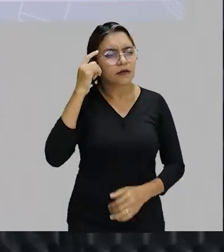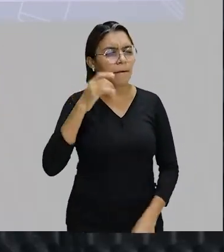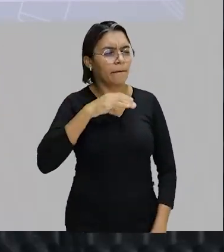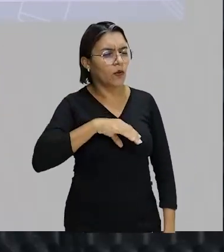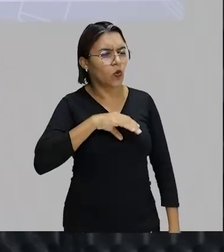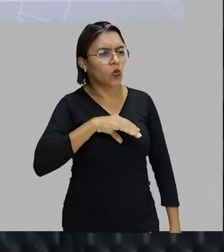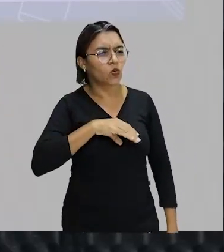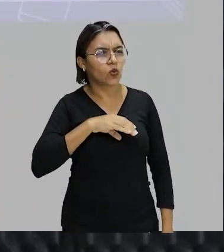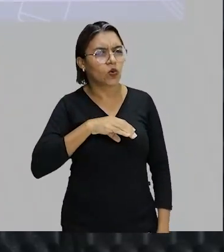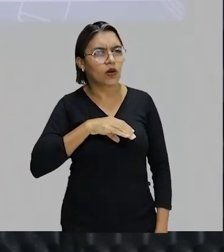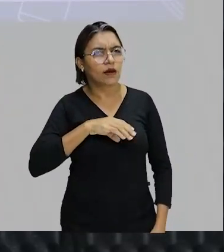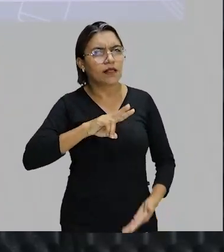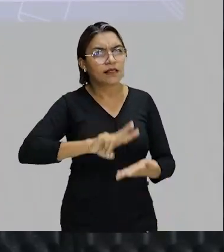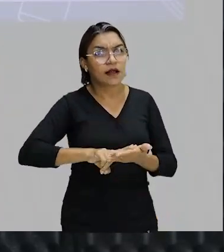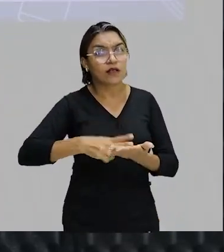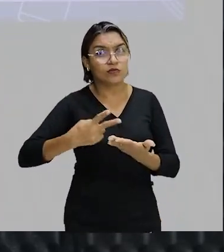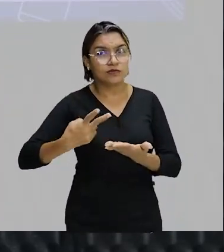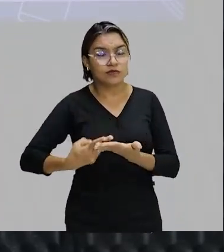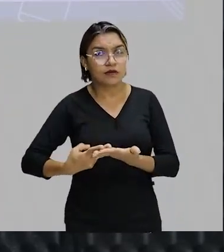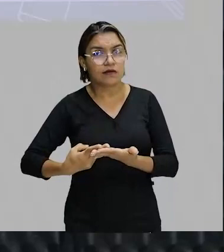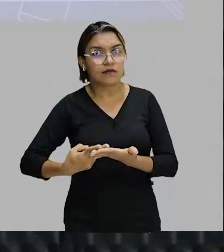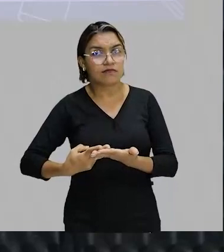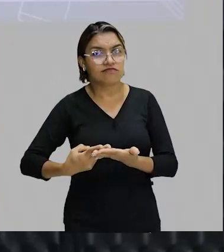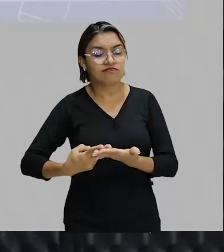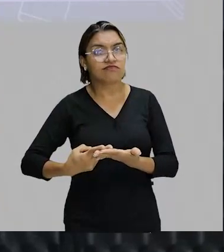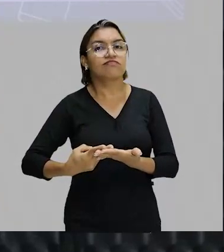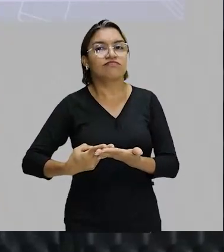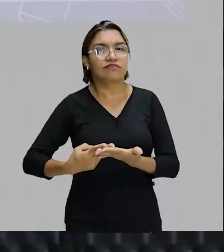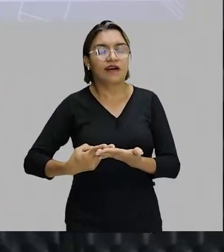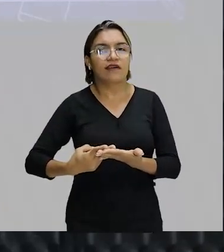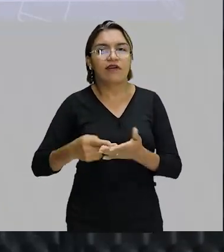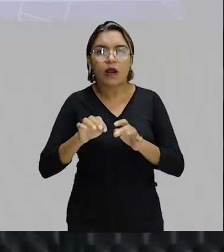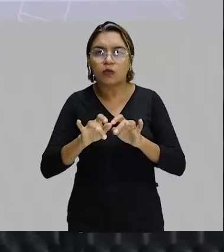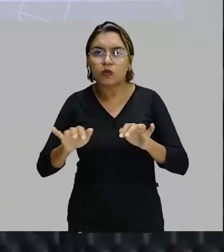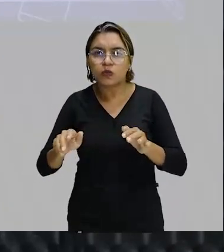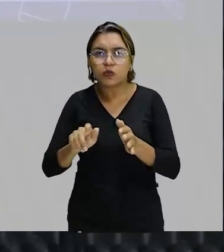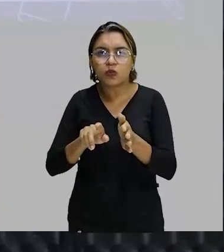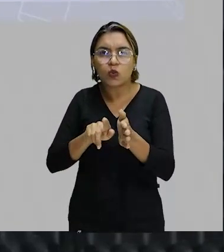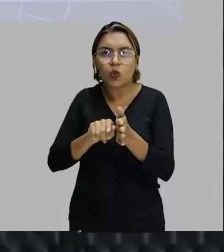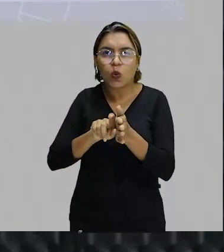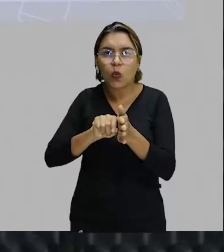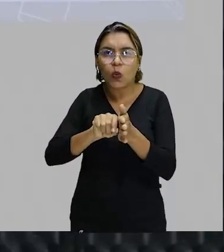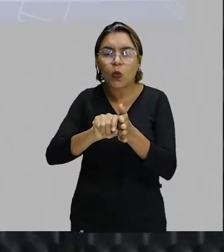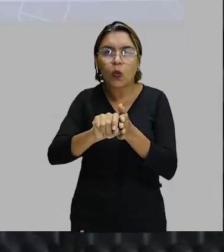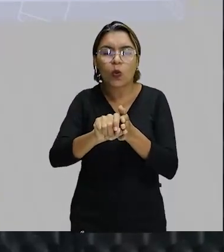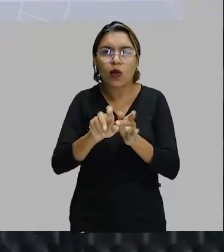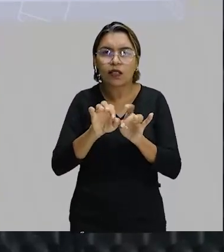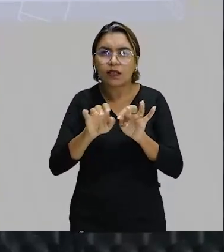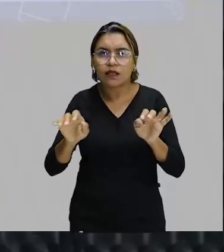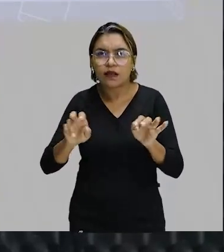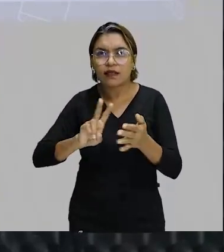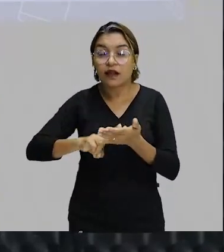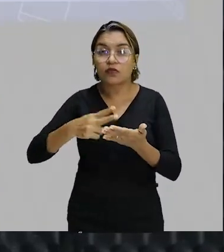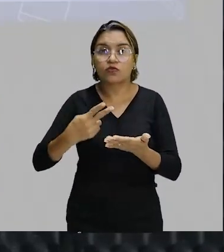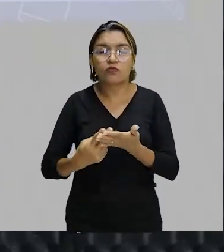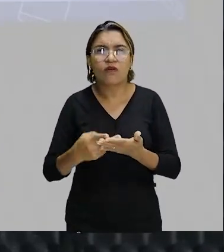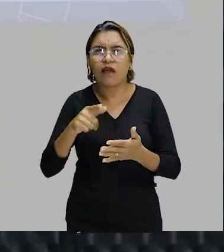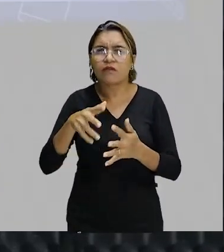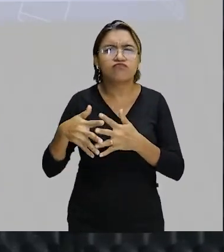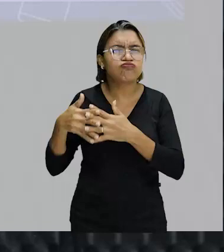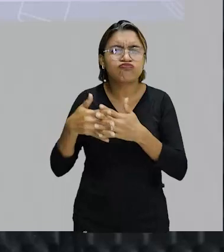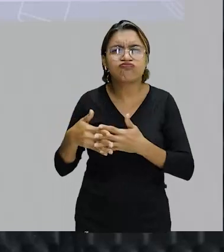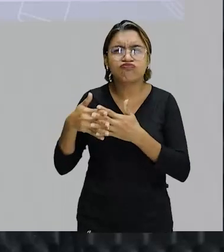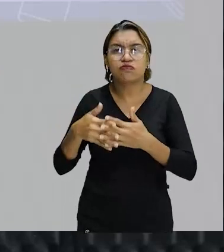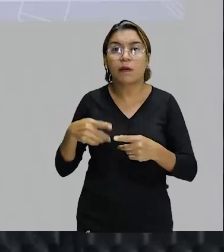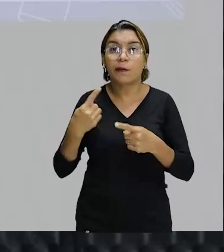e você quer fazer uma tradução e você joga num tradutor, fica meio embaralhado. Esse embaralhamento é justamente porque a